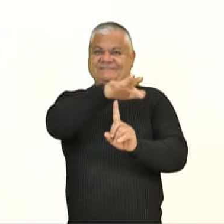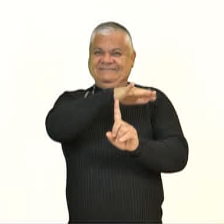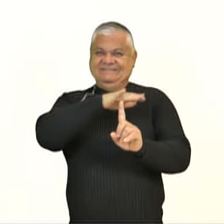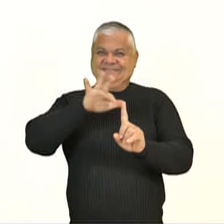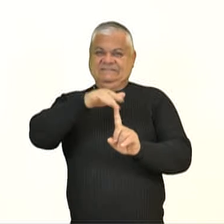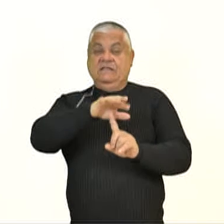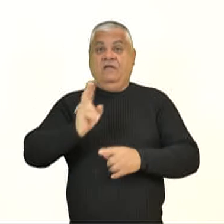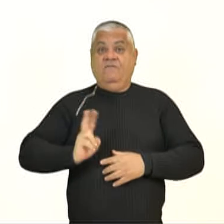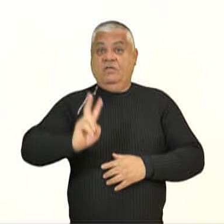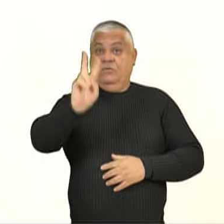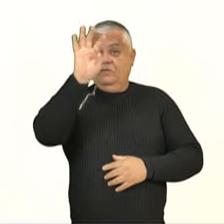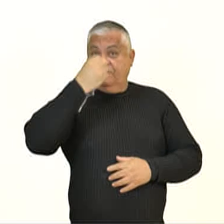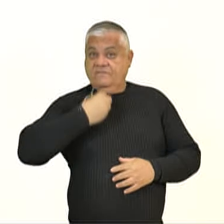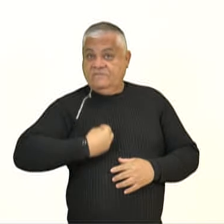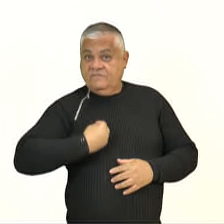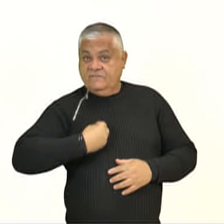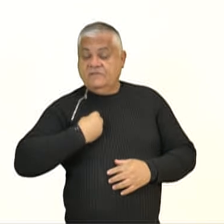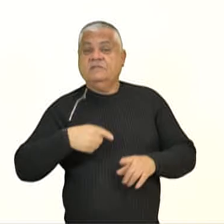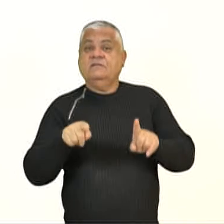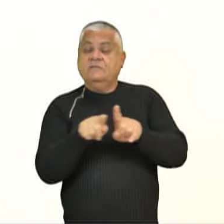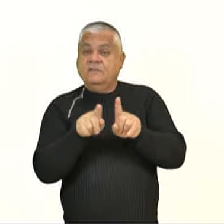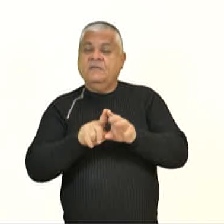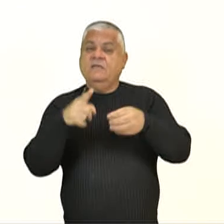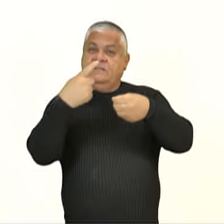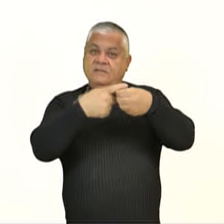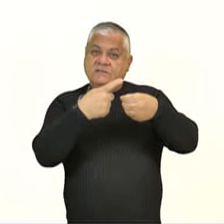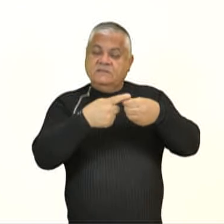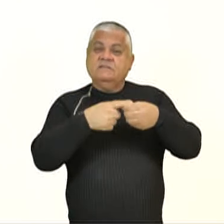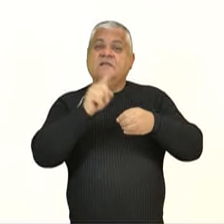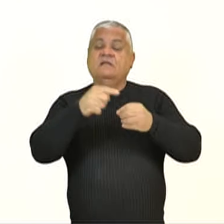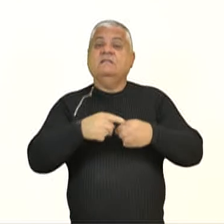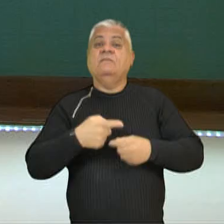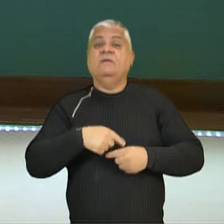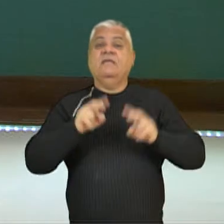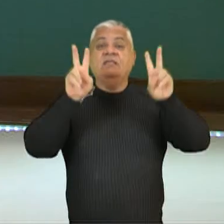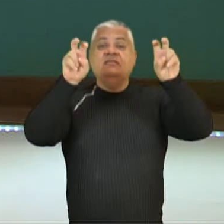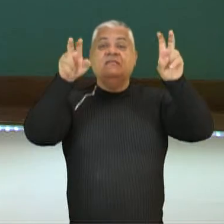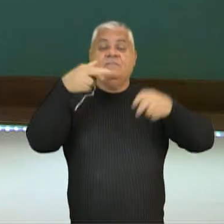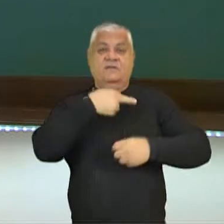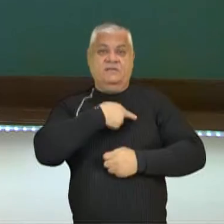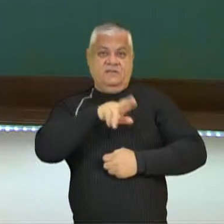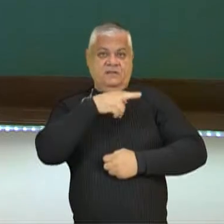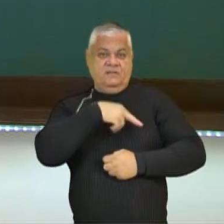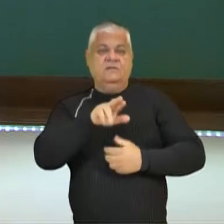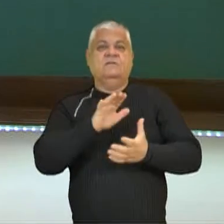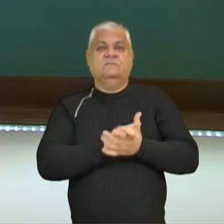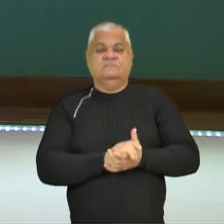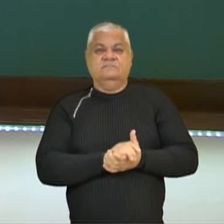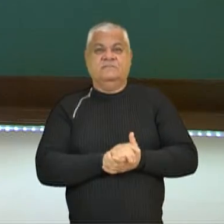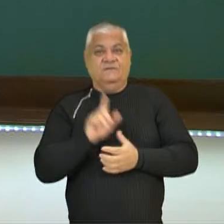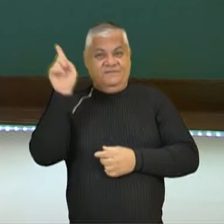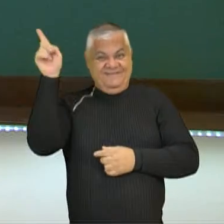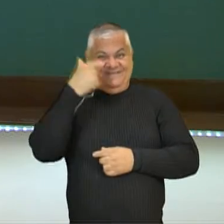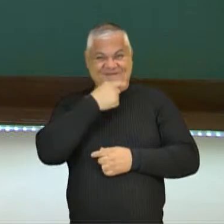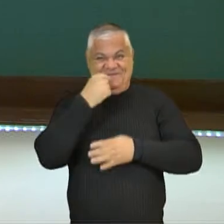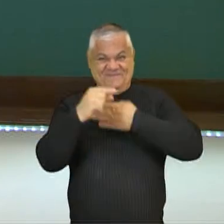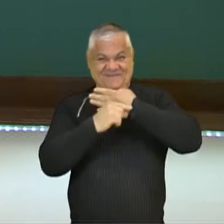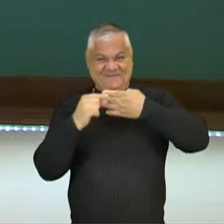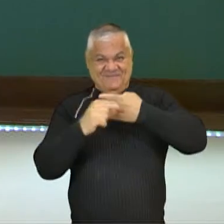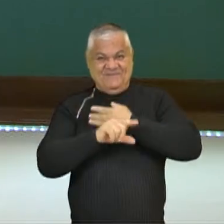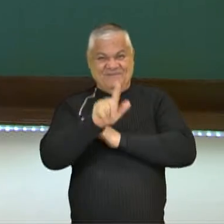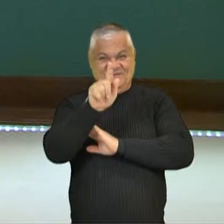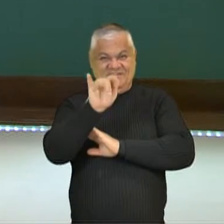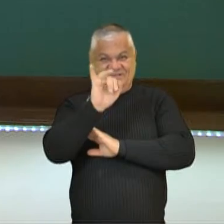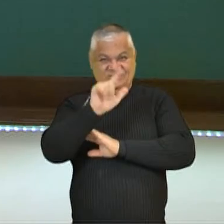valorização da vida nas cidades e a humanização dos temas religiosos. Então, Gil Vicente, além de criar as suas